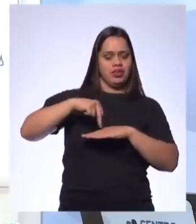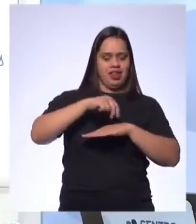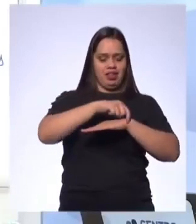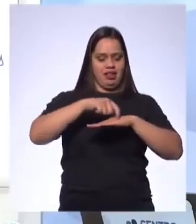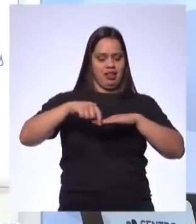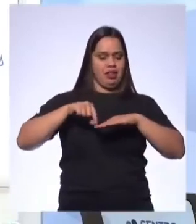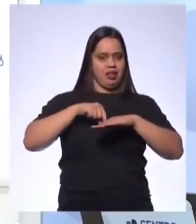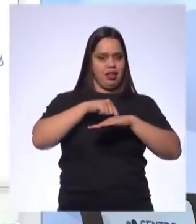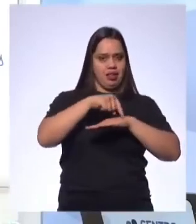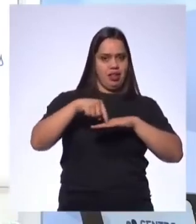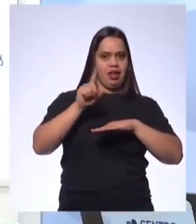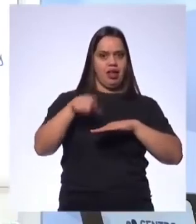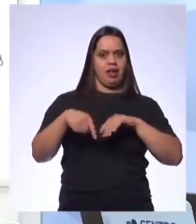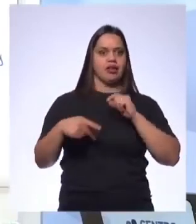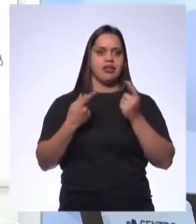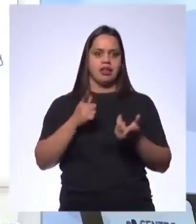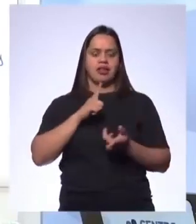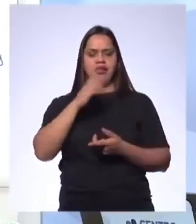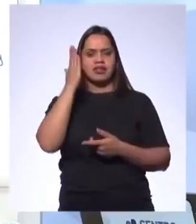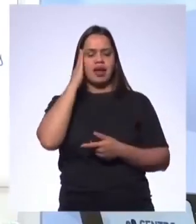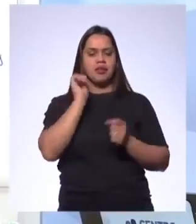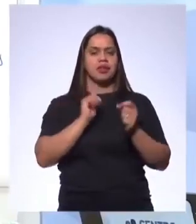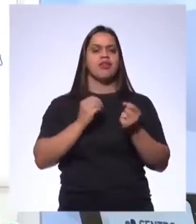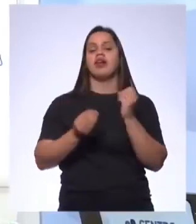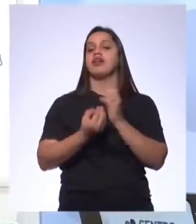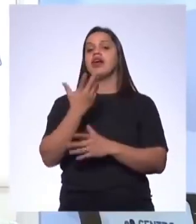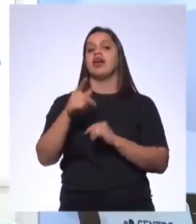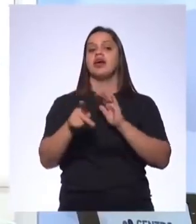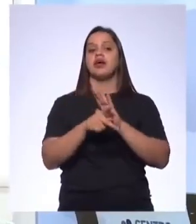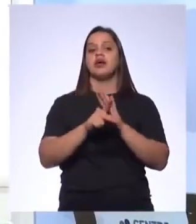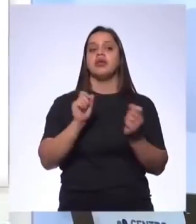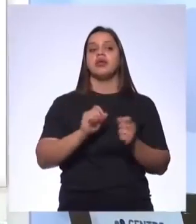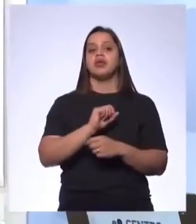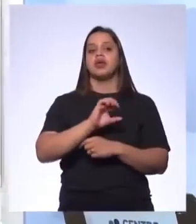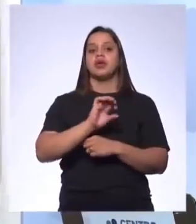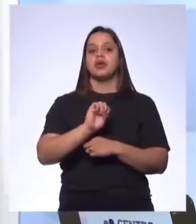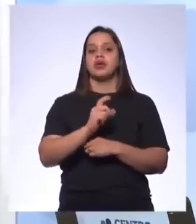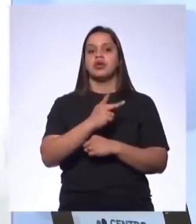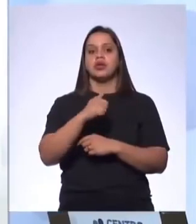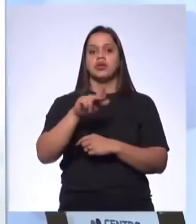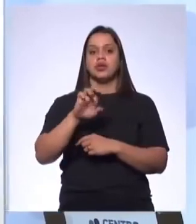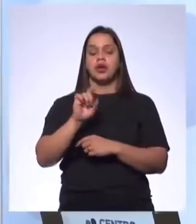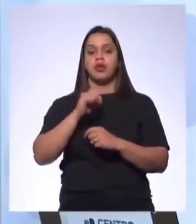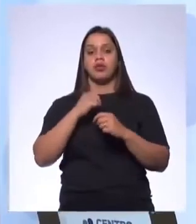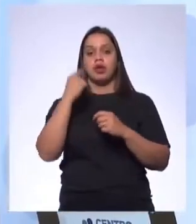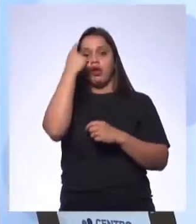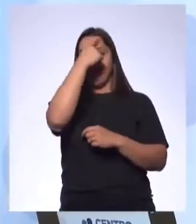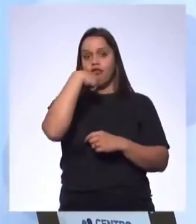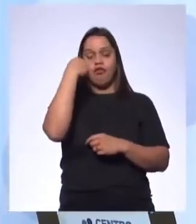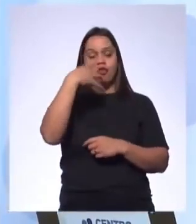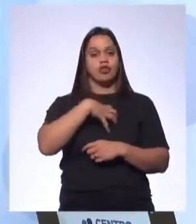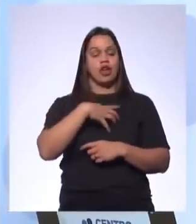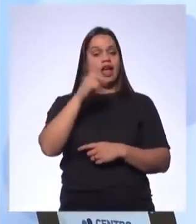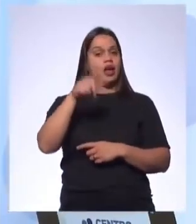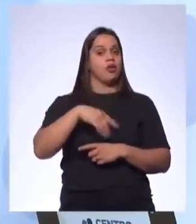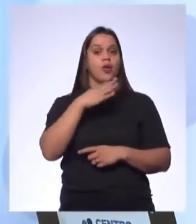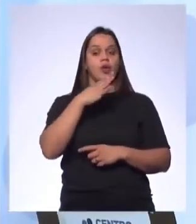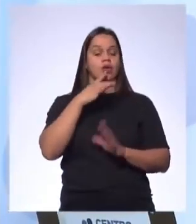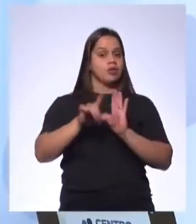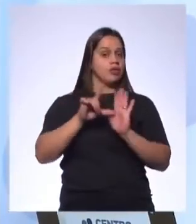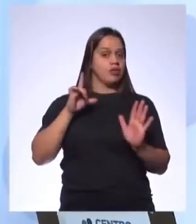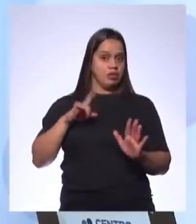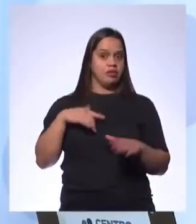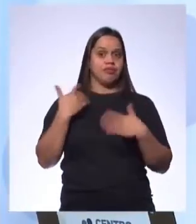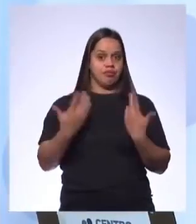alguma figura, não tem lá escrito shape também na internet? Que são as formas. Isso é conhecimento de mundo, isso é conhecimento